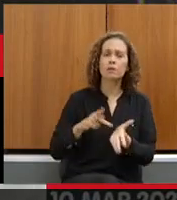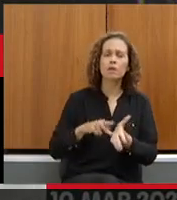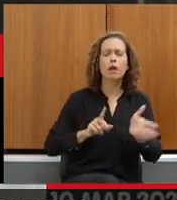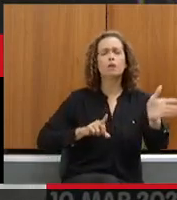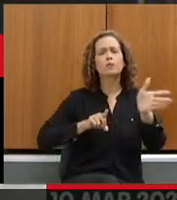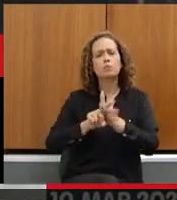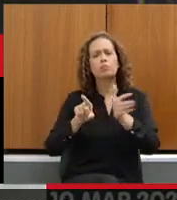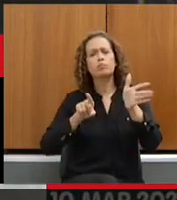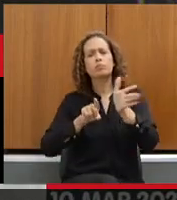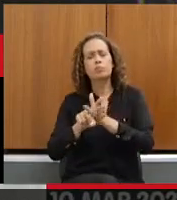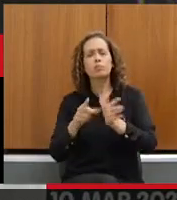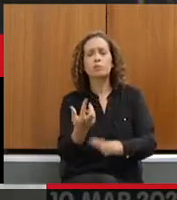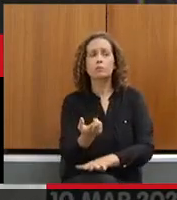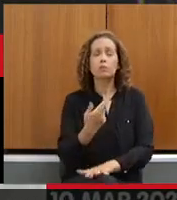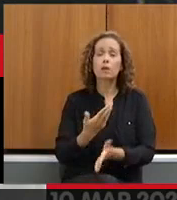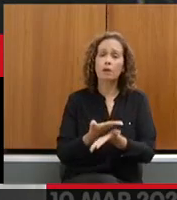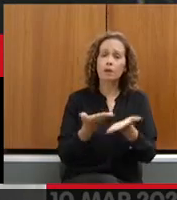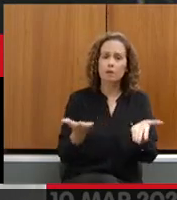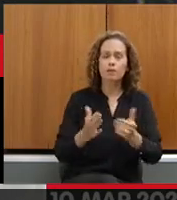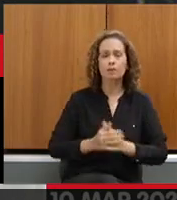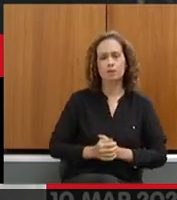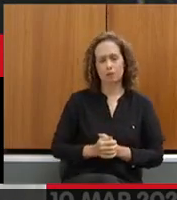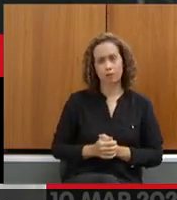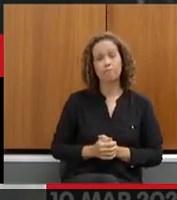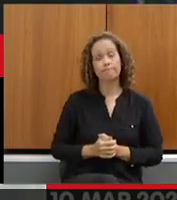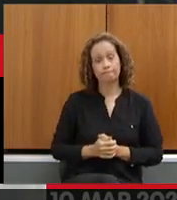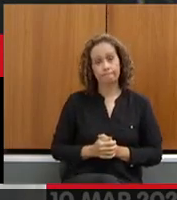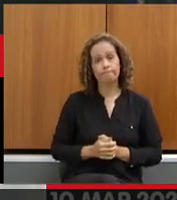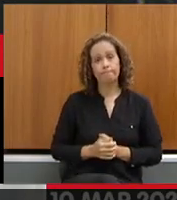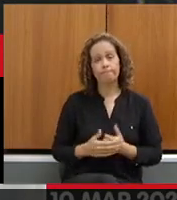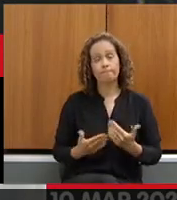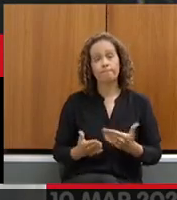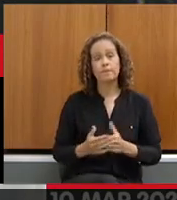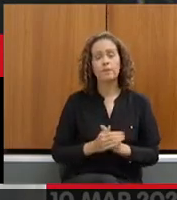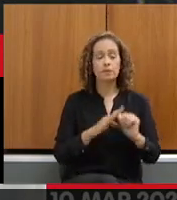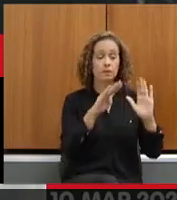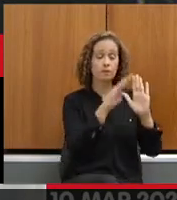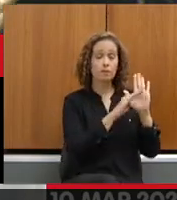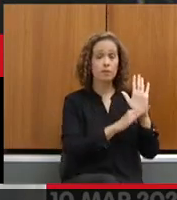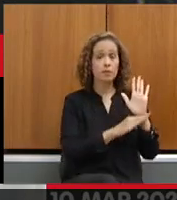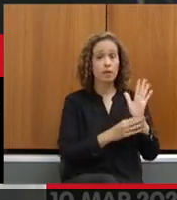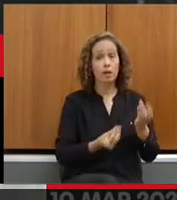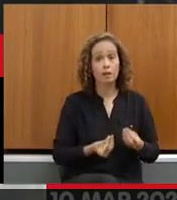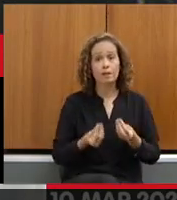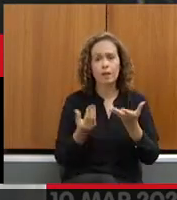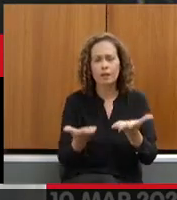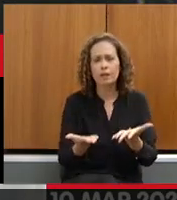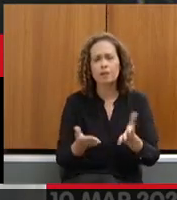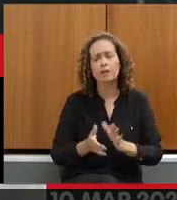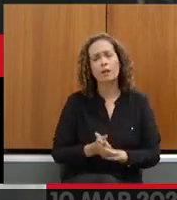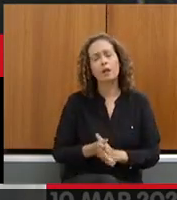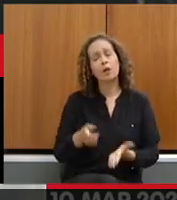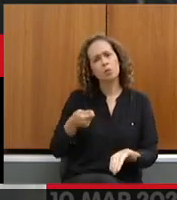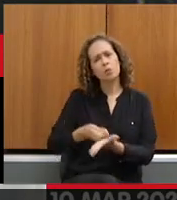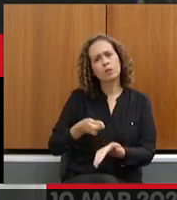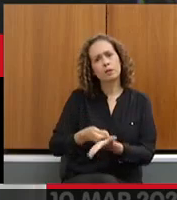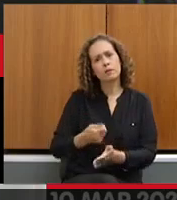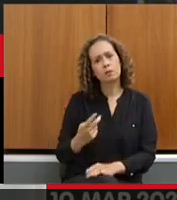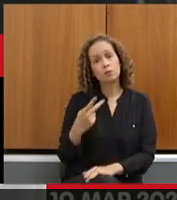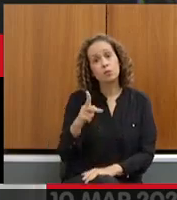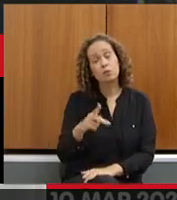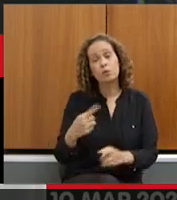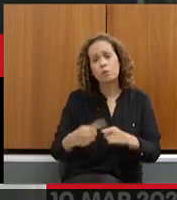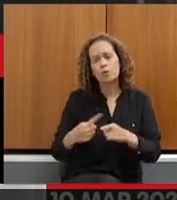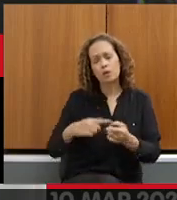que eu gostaria que você me respondesse você não é tão essa em relação ao envio da lista não é favor do senhor é um dever enquanto